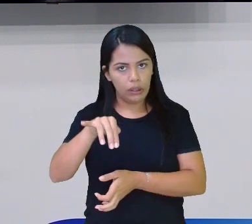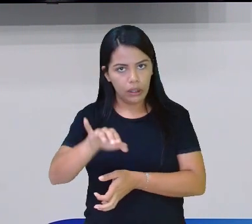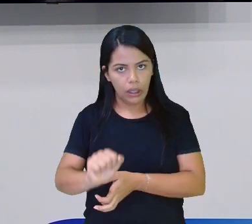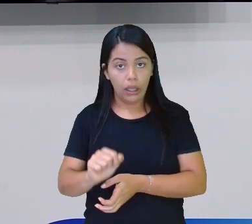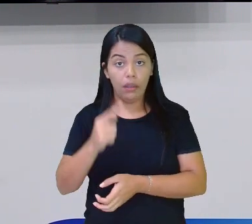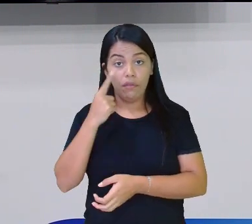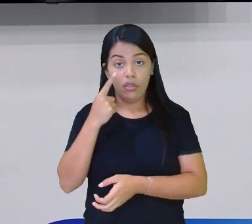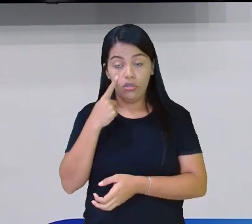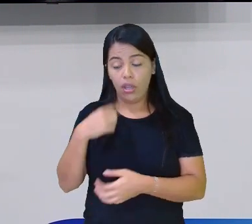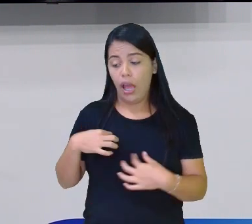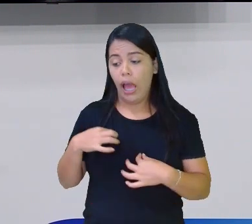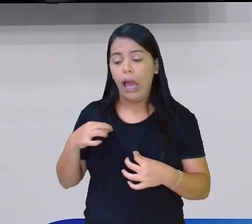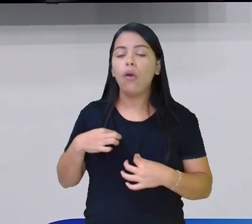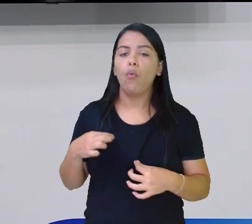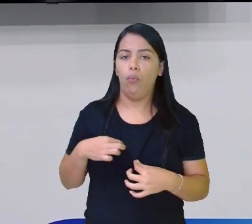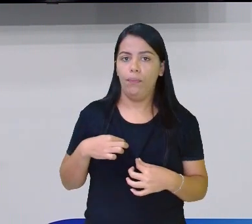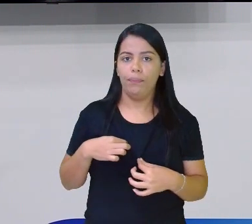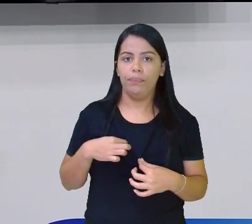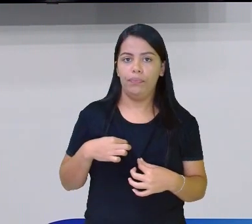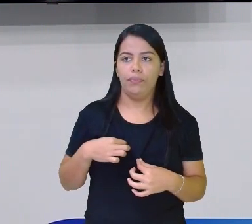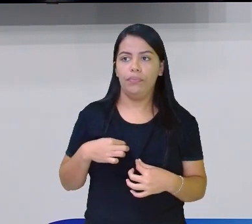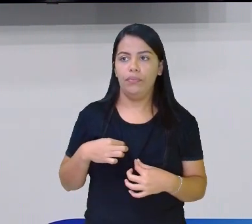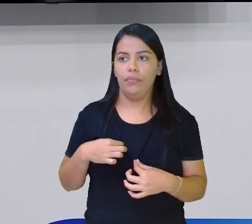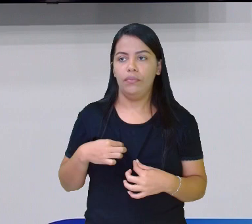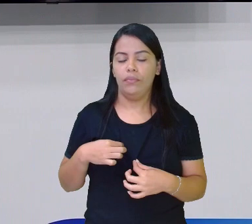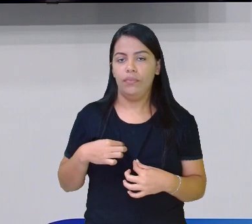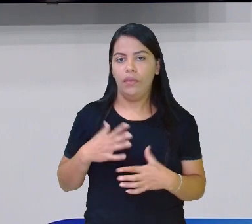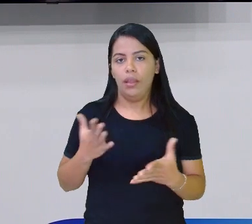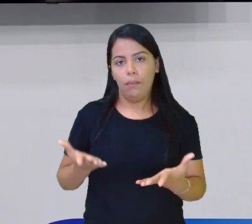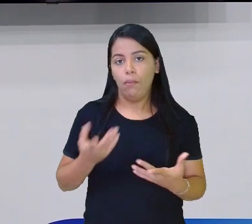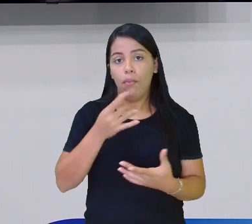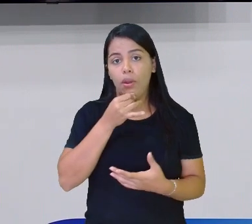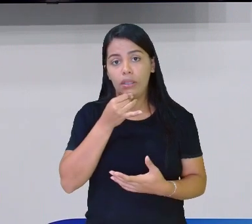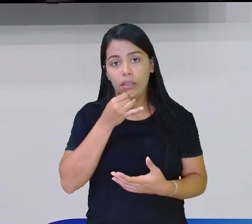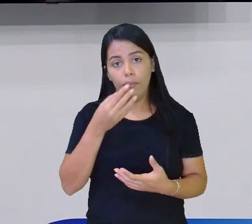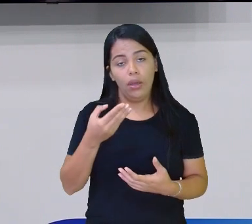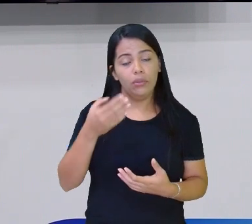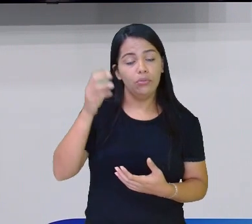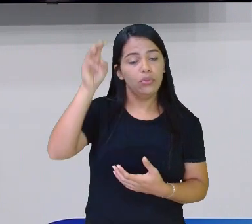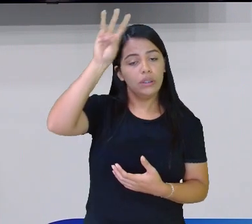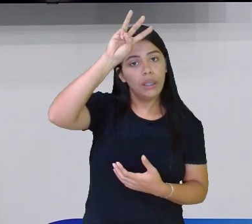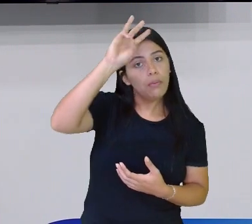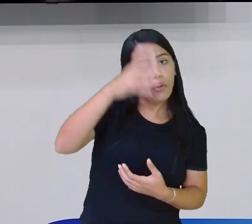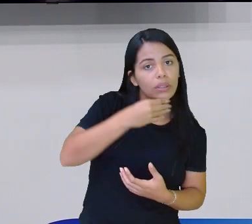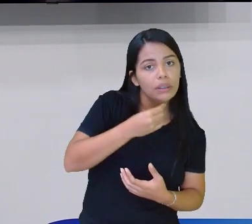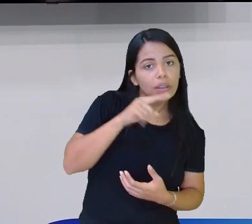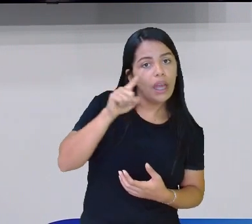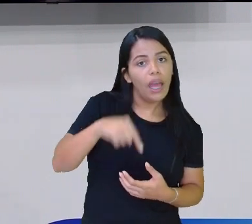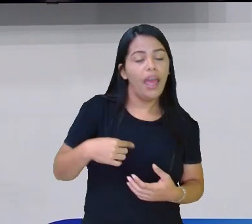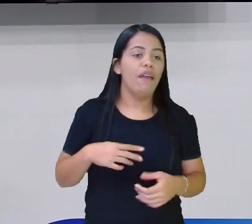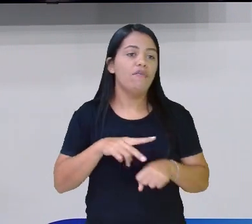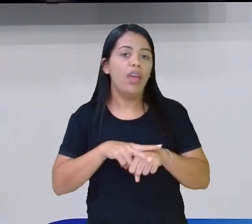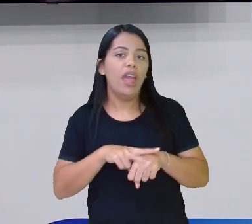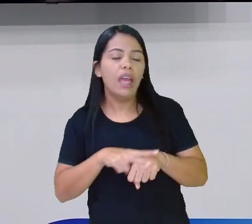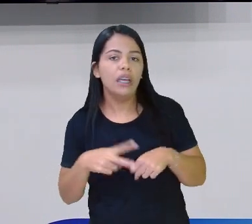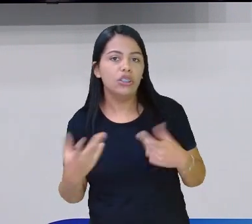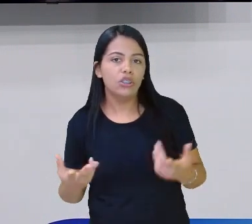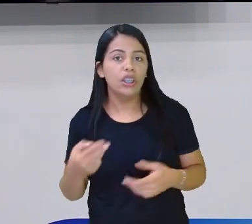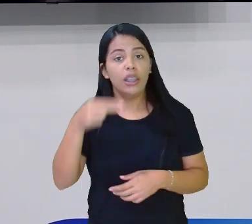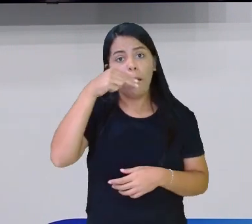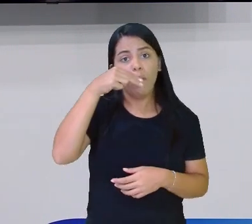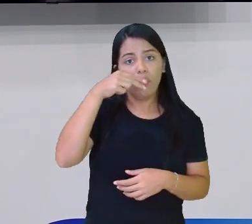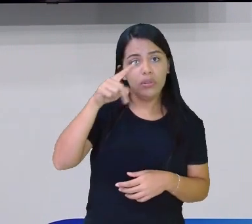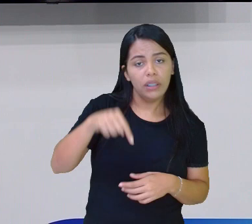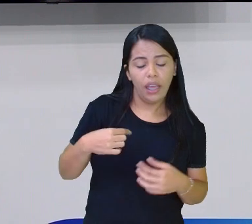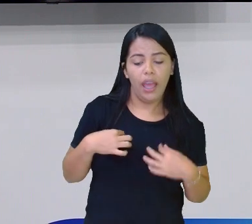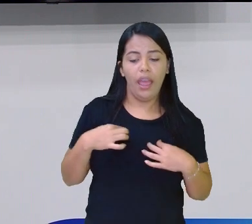do Cebolinha é verde. A roupa da Magali, amarela. O vestidinho da Mônica, vermelho. Então,